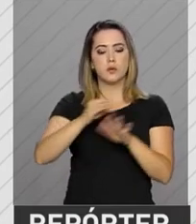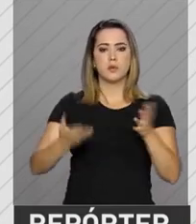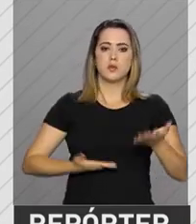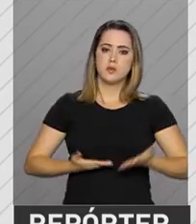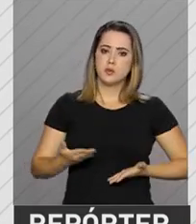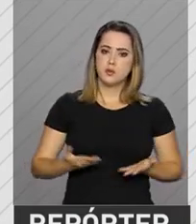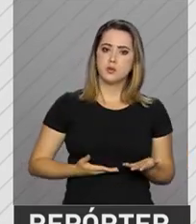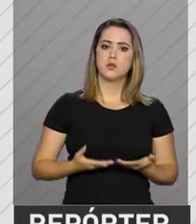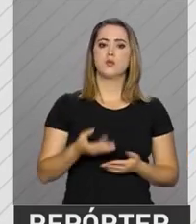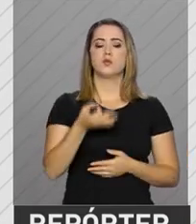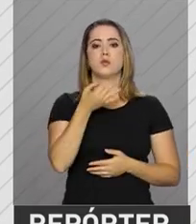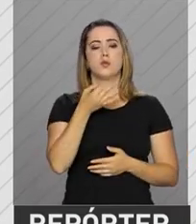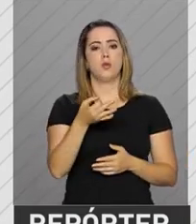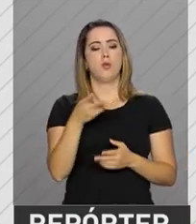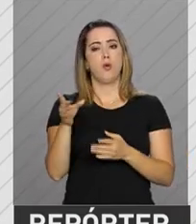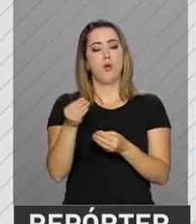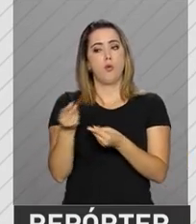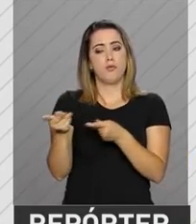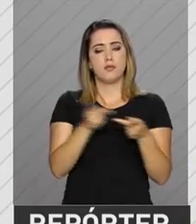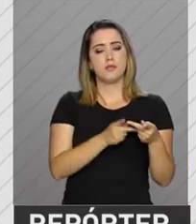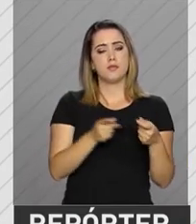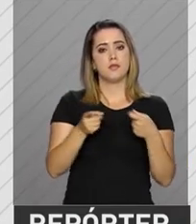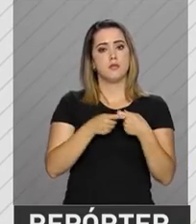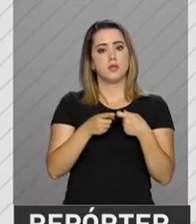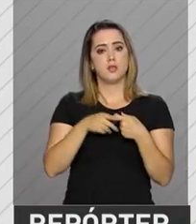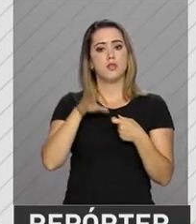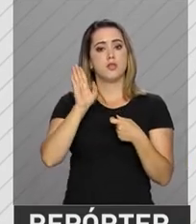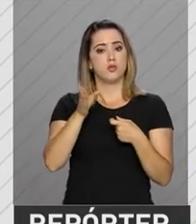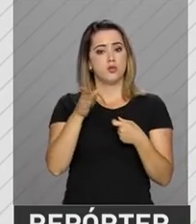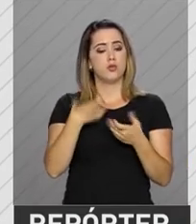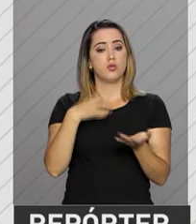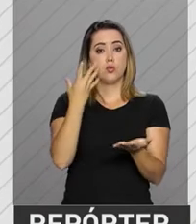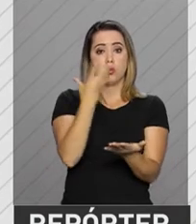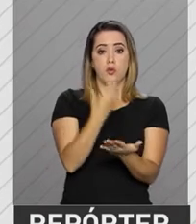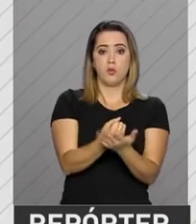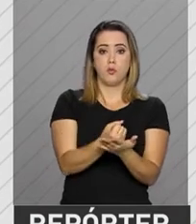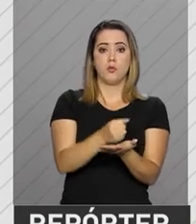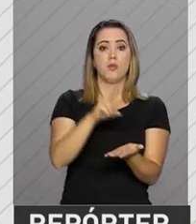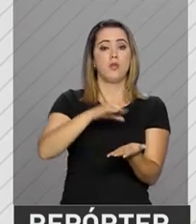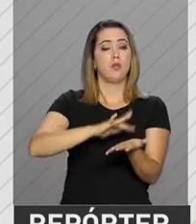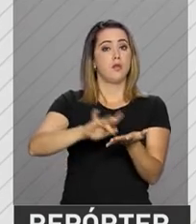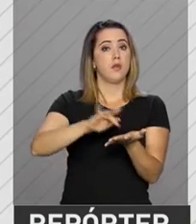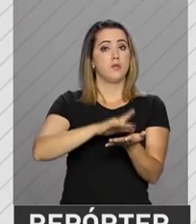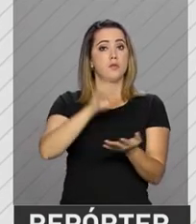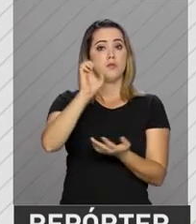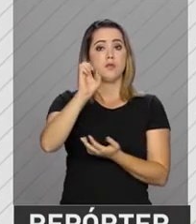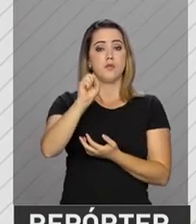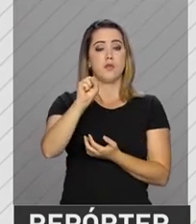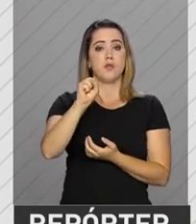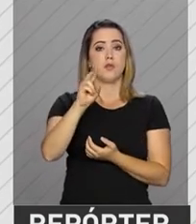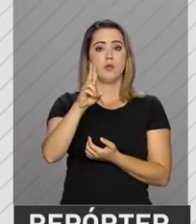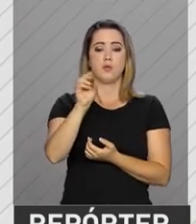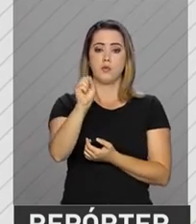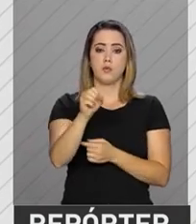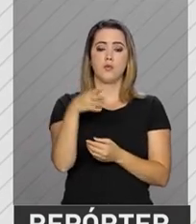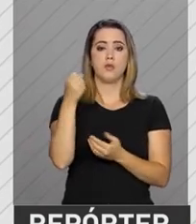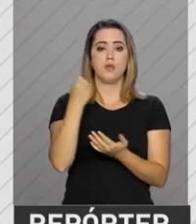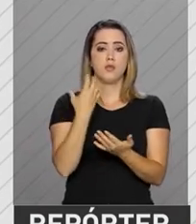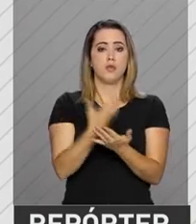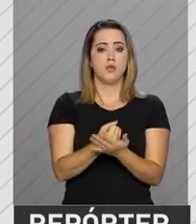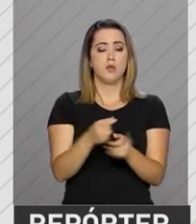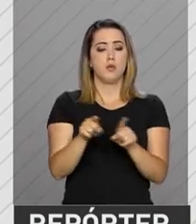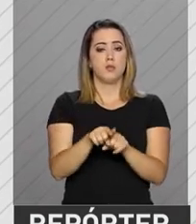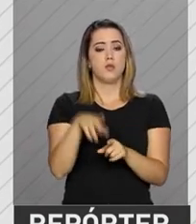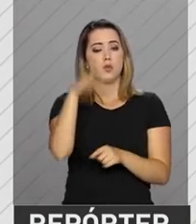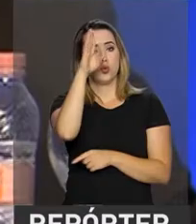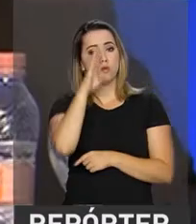serviços, consultas e exames realizados por eles por meio do aplicativo eSUS, que pode ser baixado gratuitamente em tablets